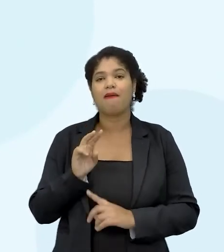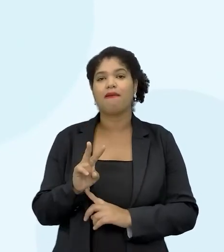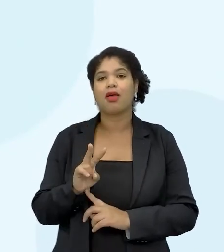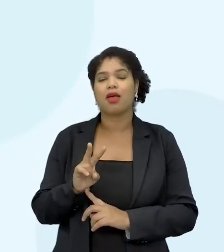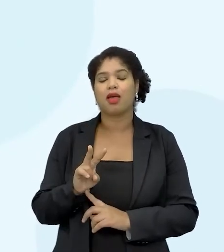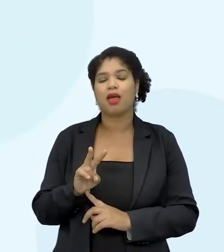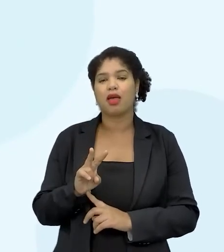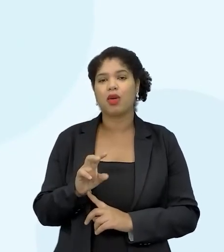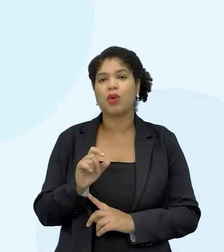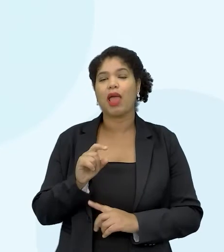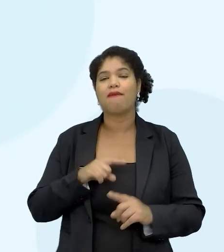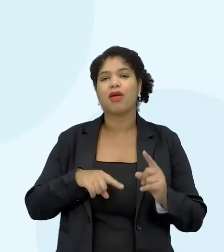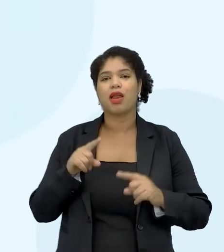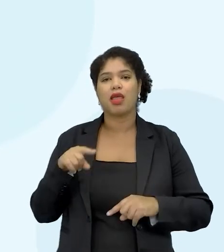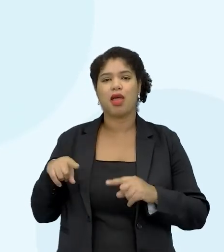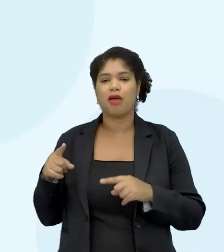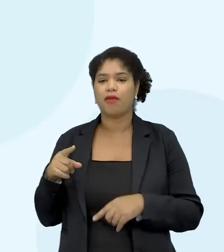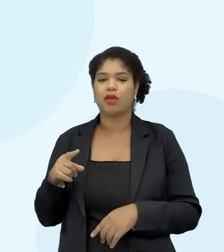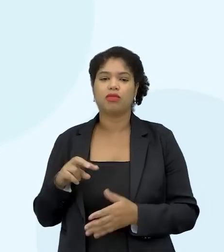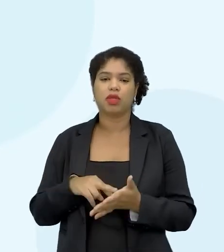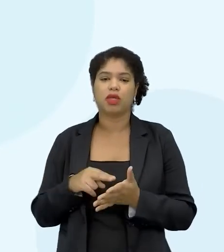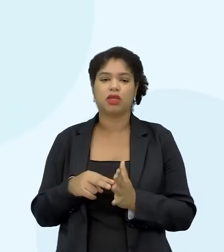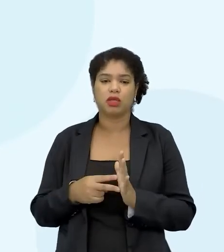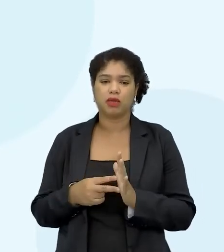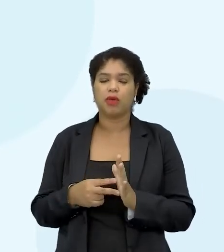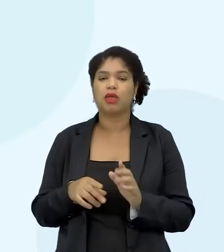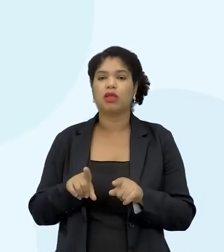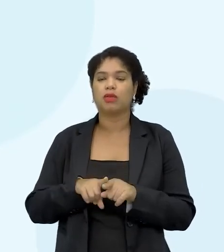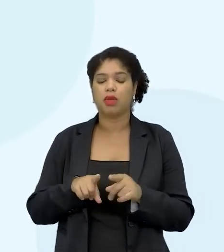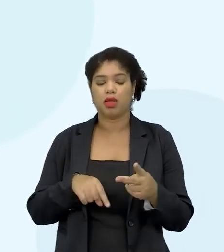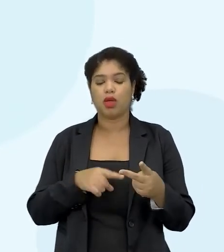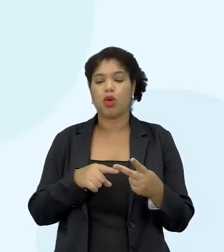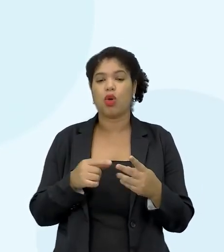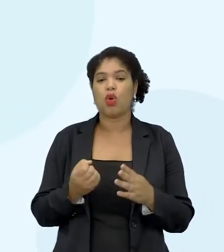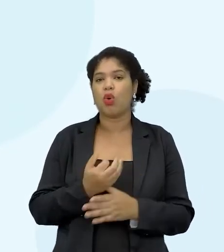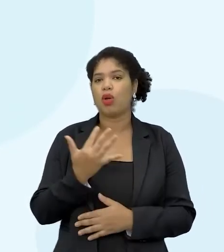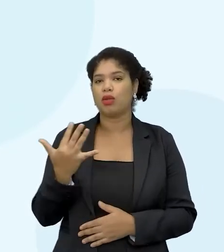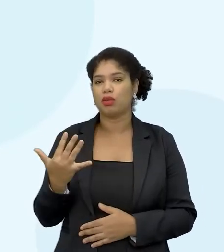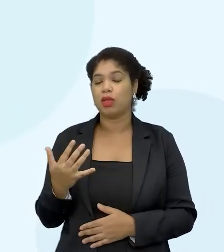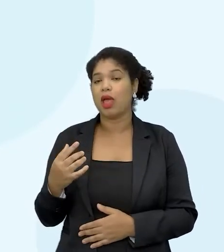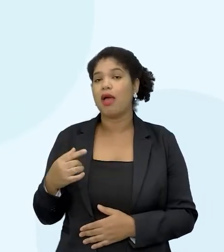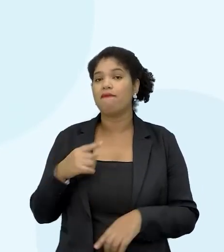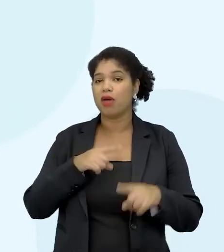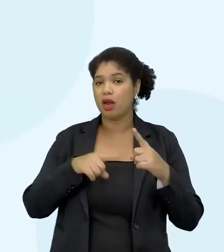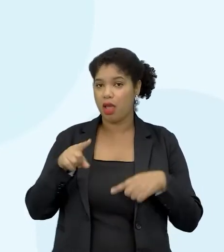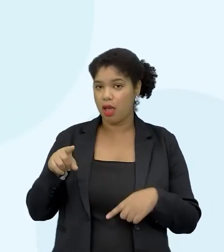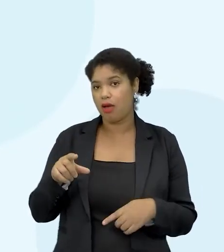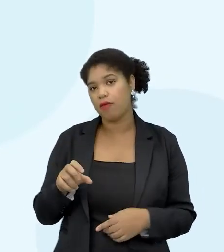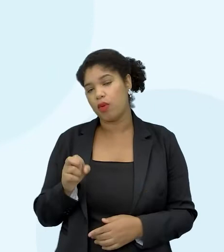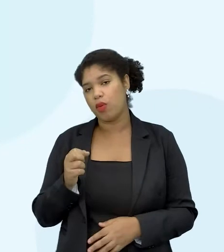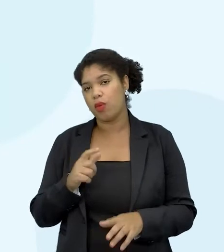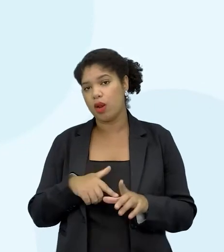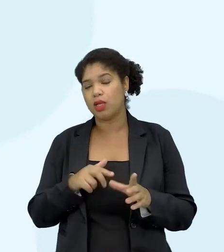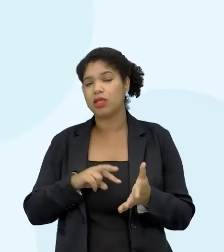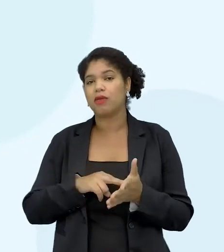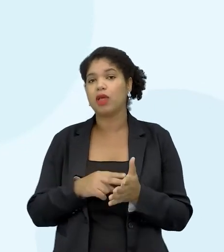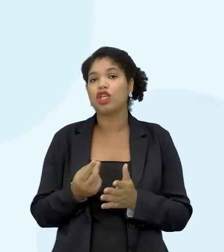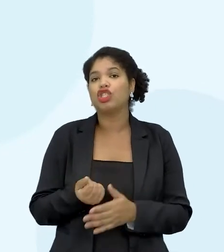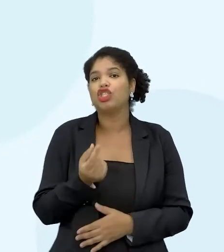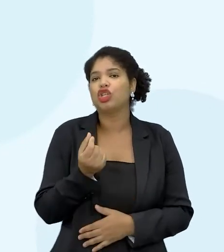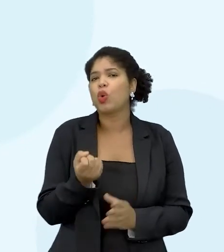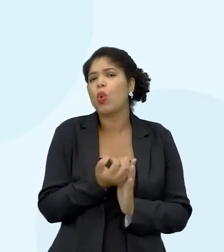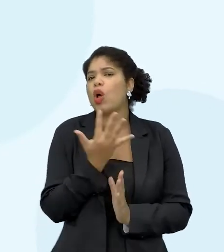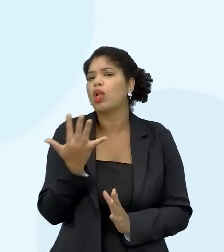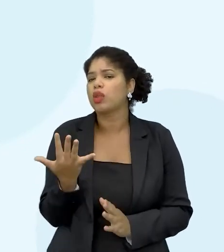né? Venda e número de camisetas. E a relação quer dizer a divisão, né? A fração. E ele